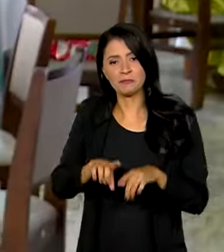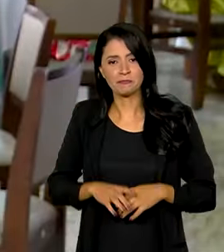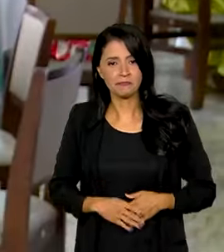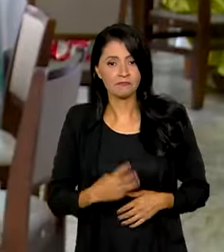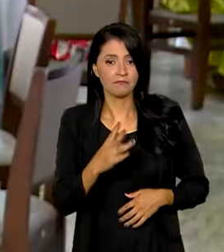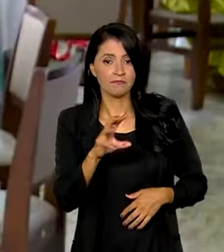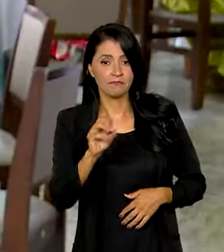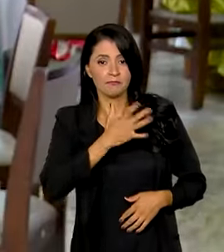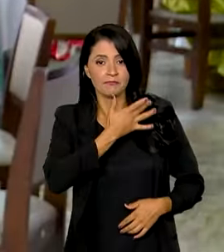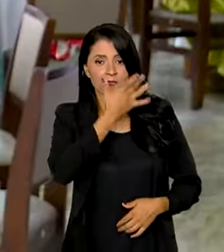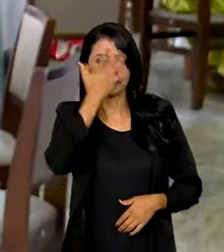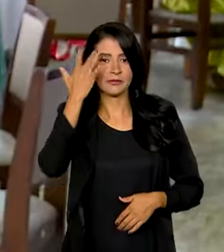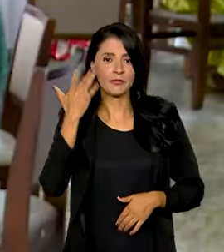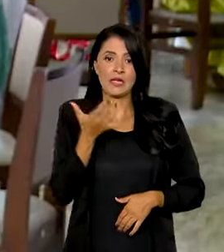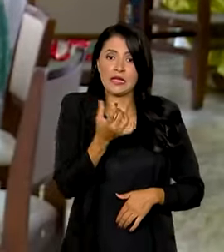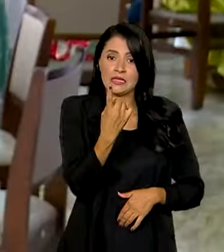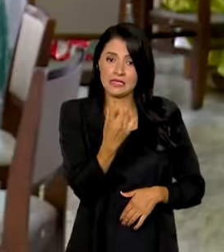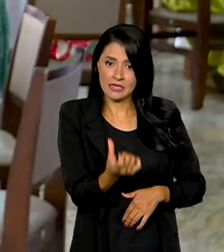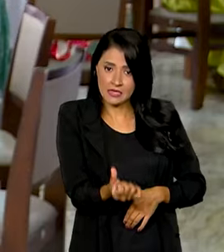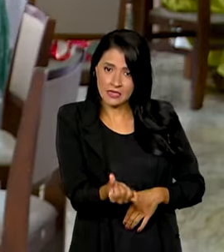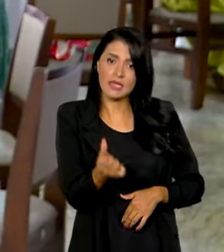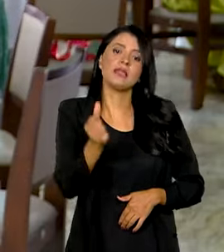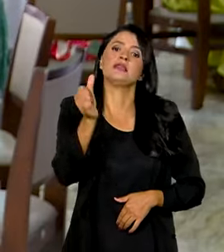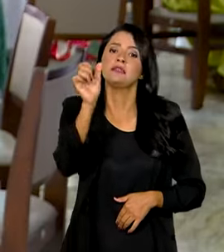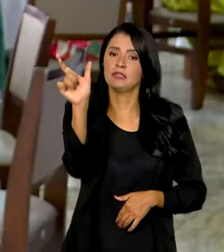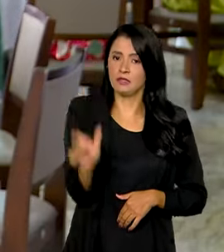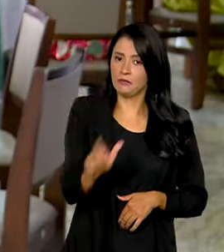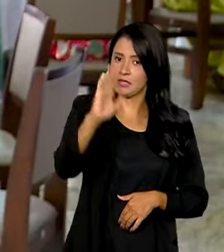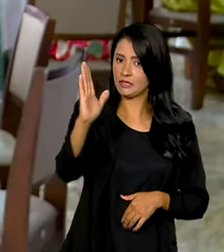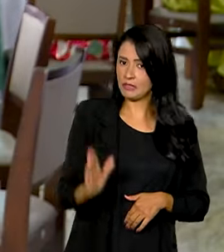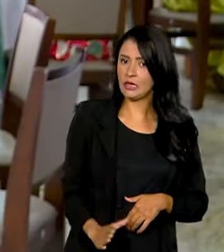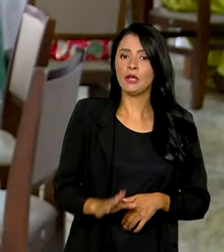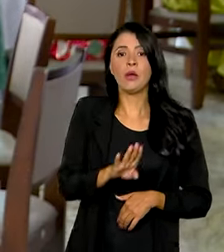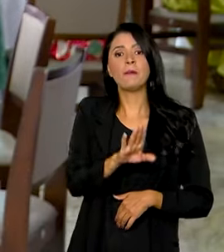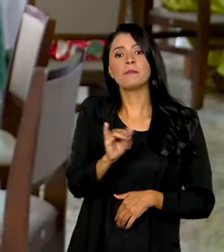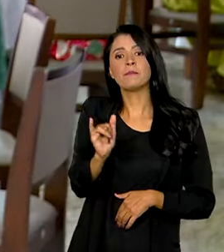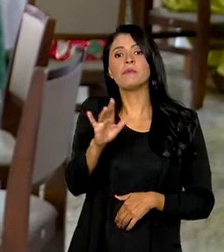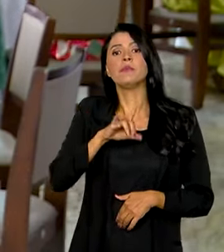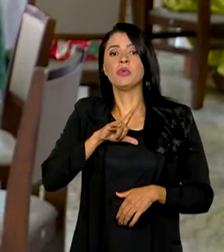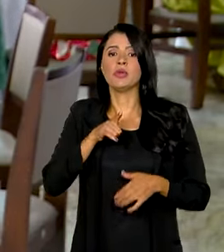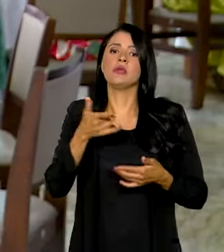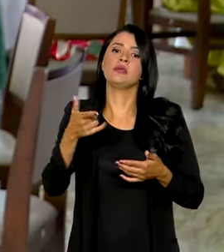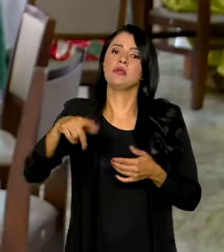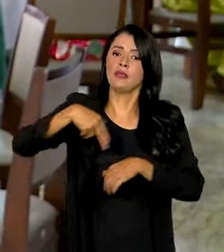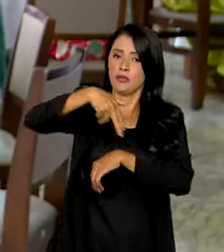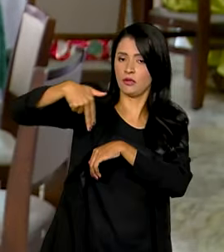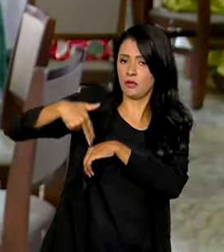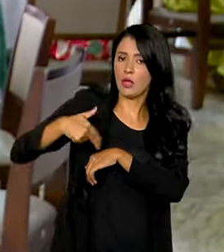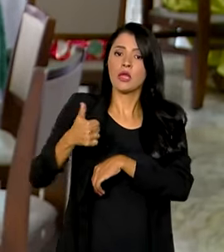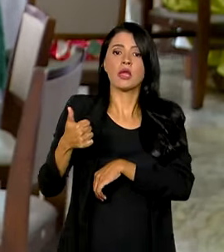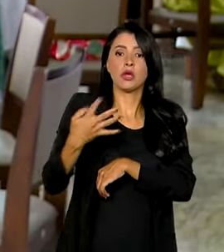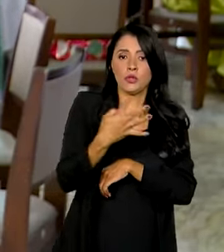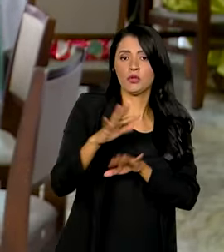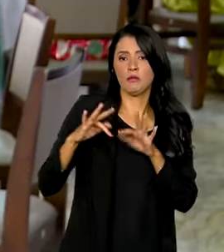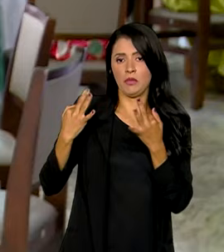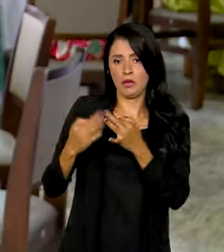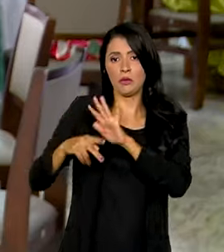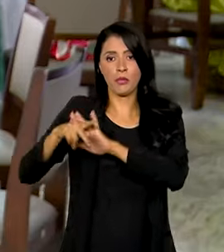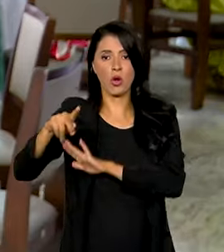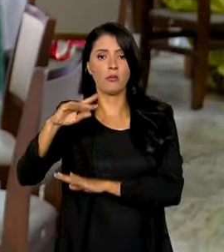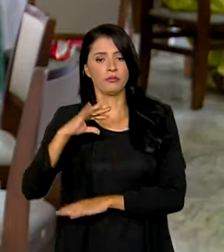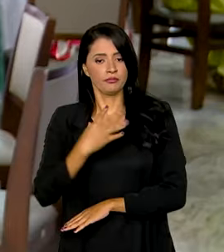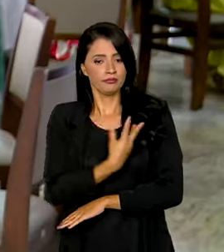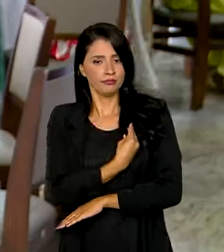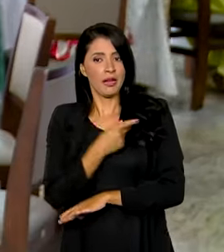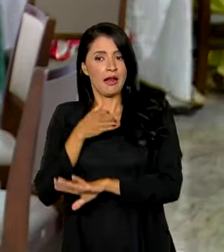30 pessoas, 16 brasileiros e binacionais e 14 familiares palestinos que vieram da faixa